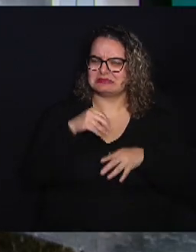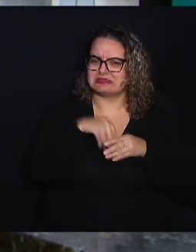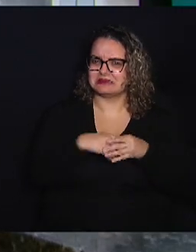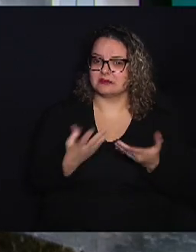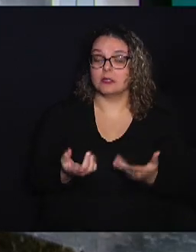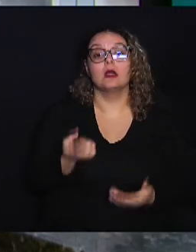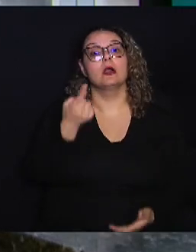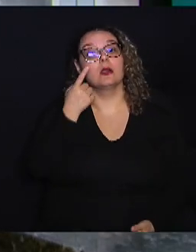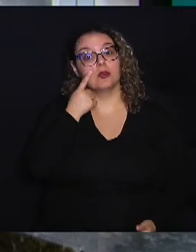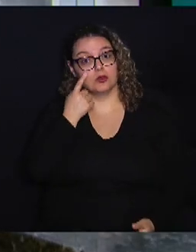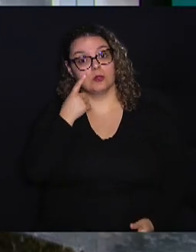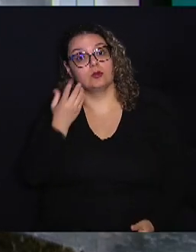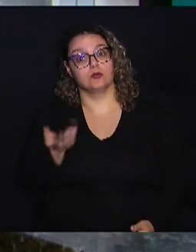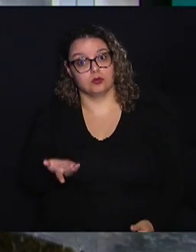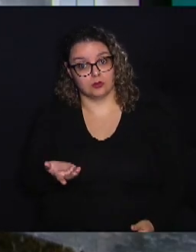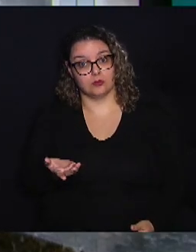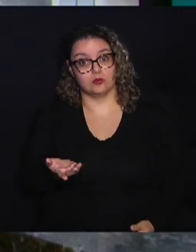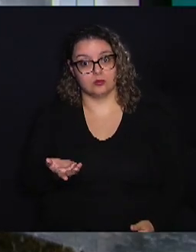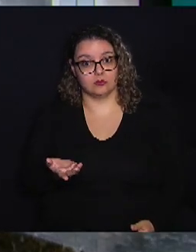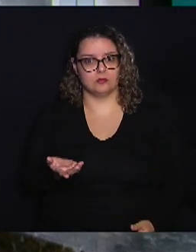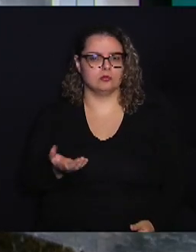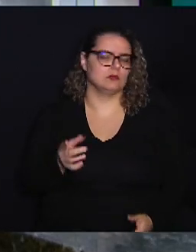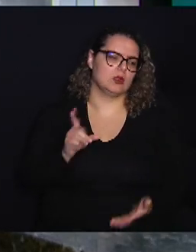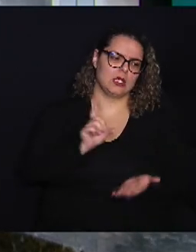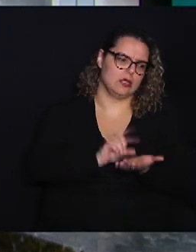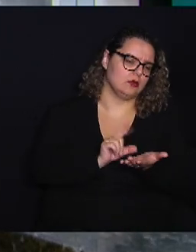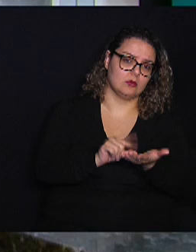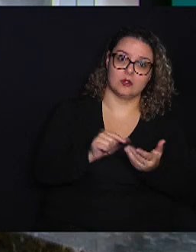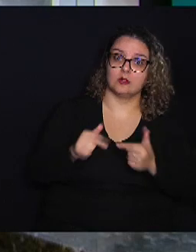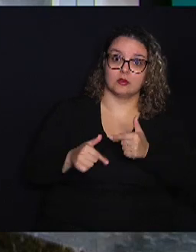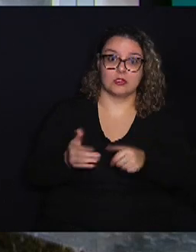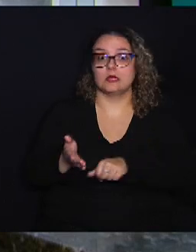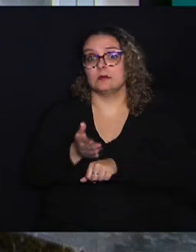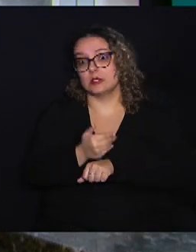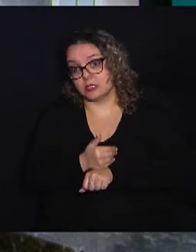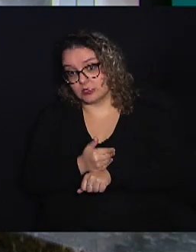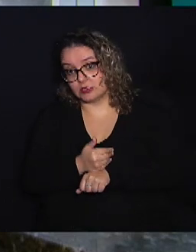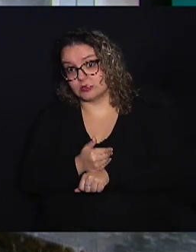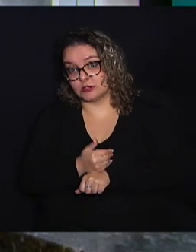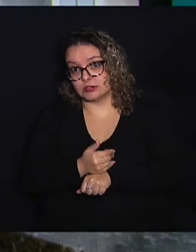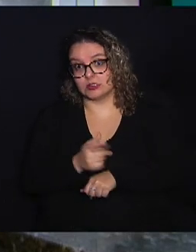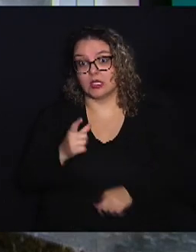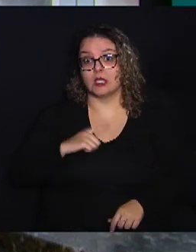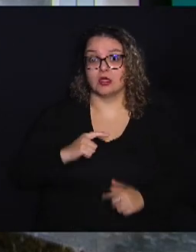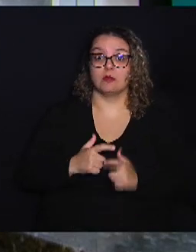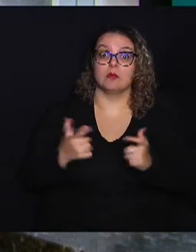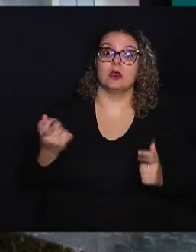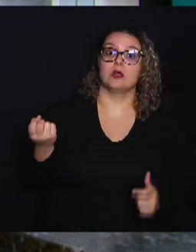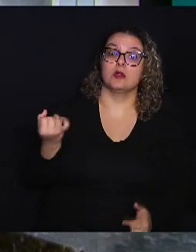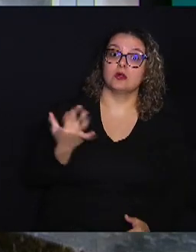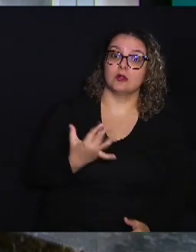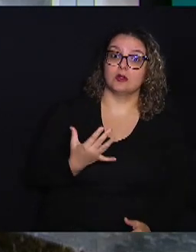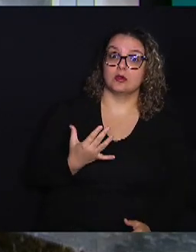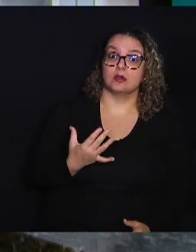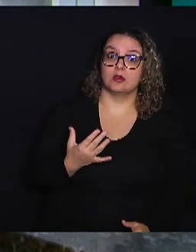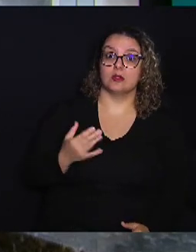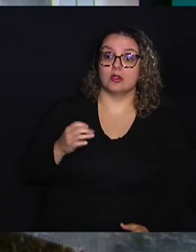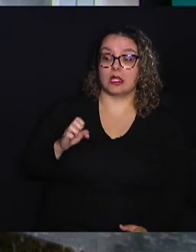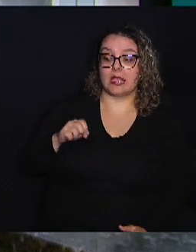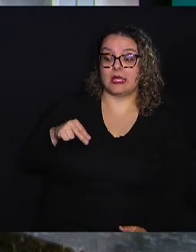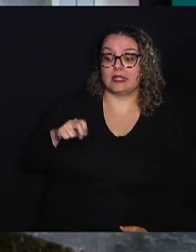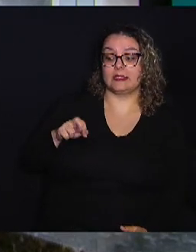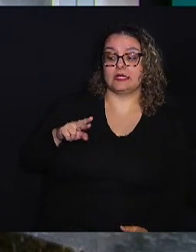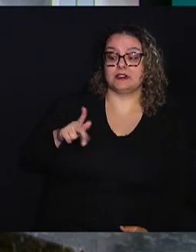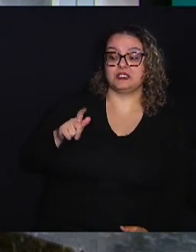gente viu, né, em artigos, trabalhos prévios, que tinha uma grande quantidade de compostos energéticos,